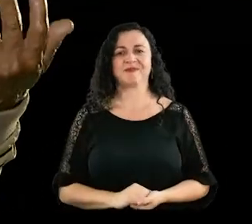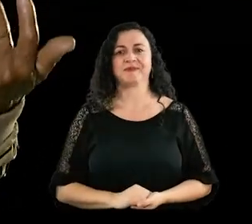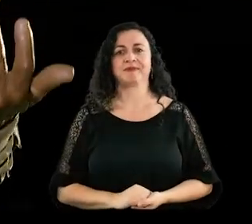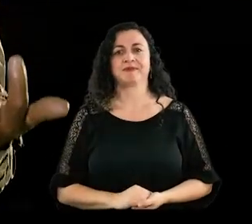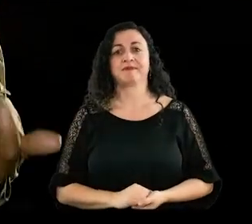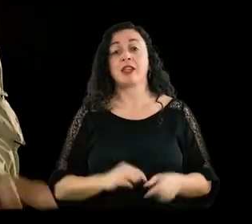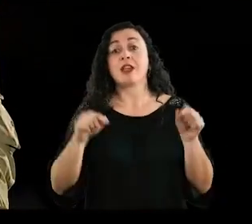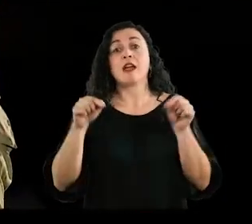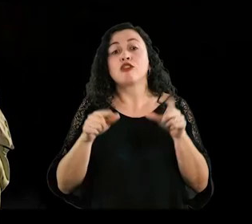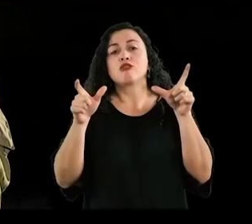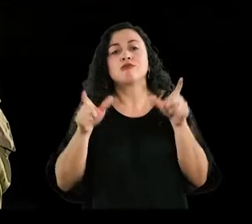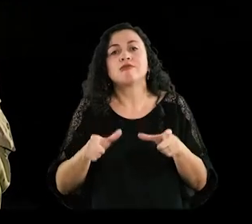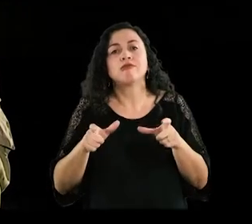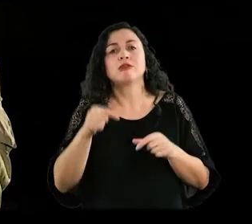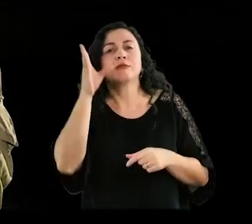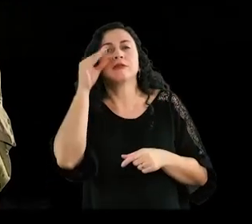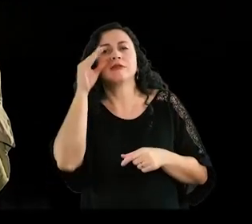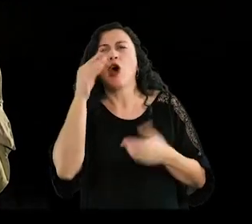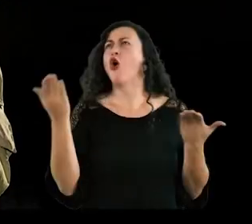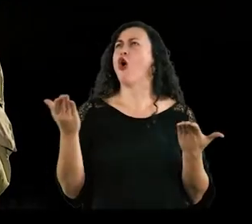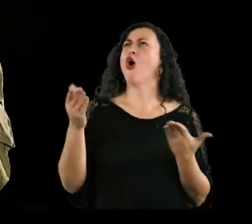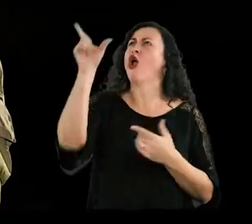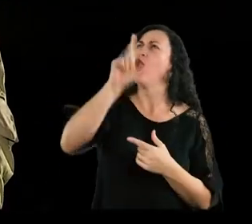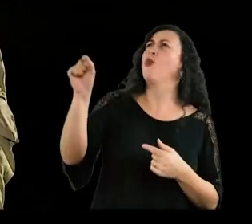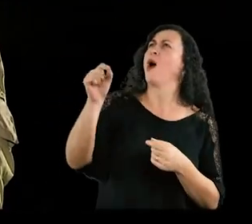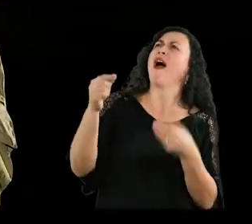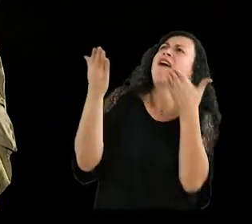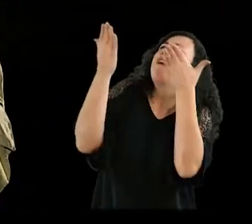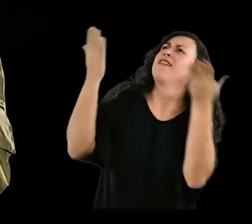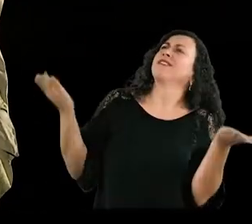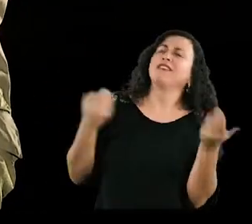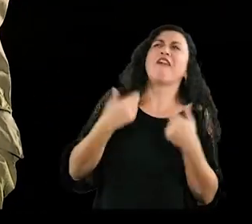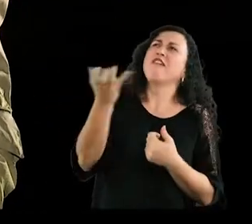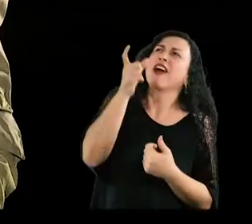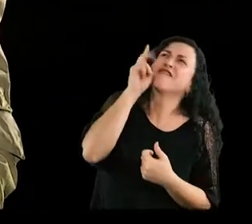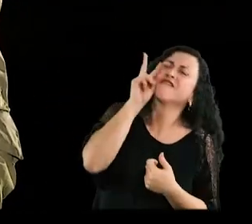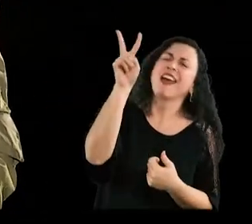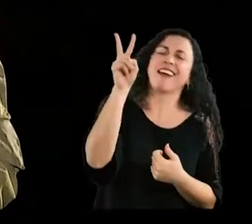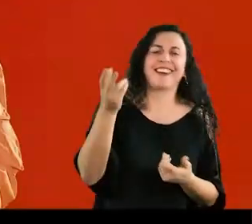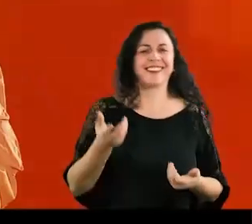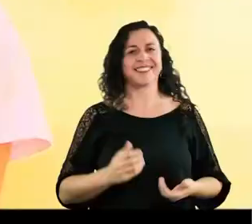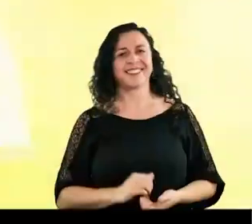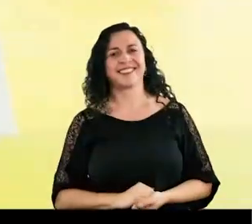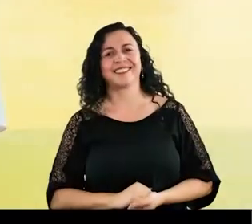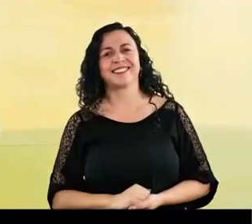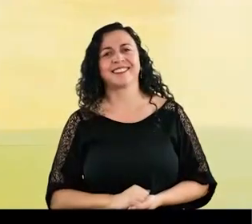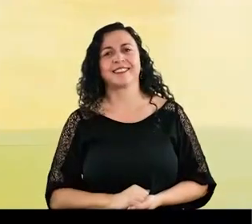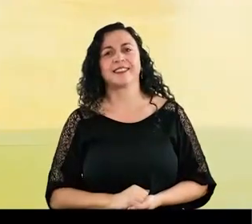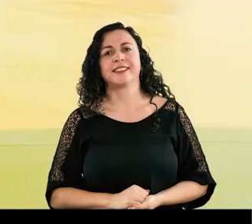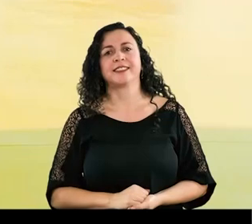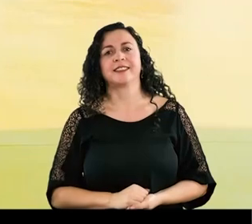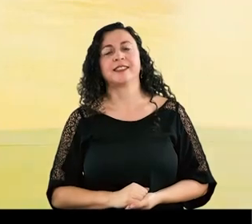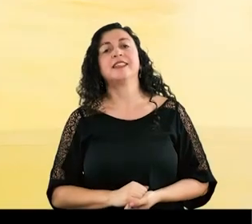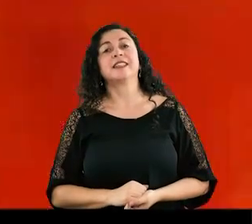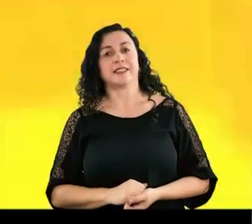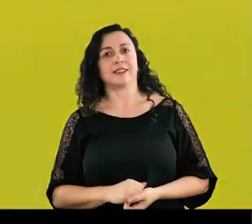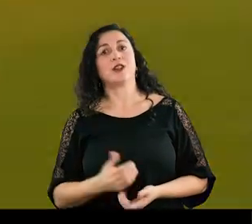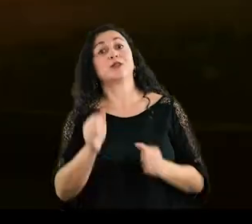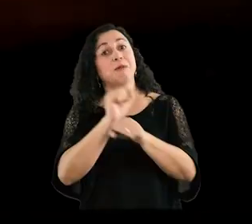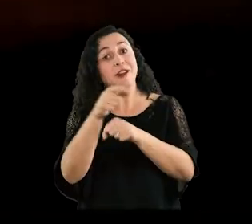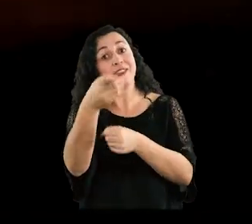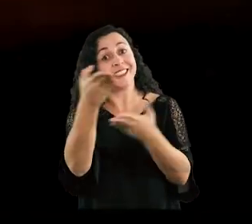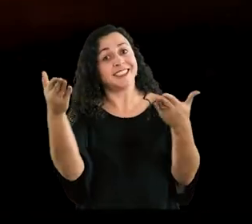para a gente ver essas coisas. Cadê você? Só estou aqui para te ver. Espero vocês aqui.